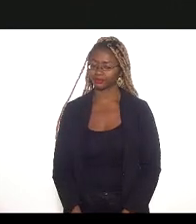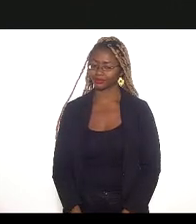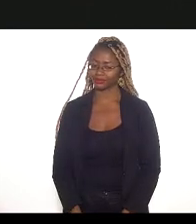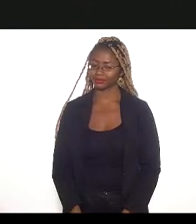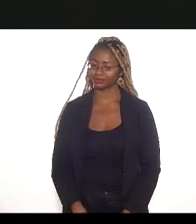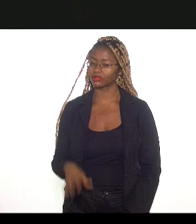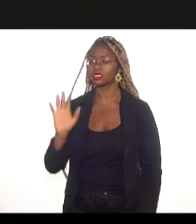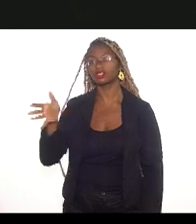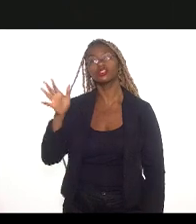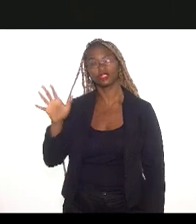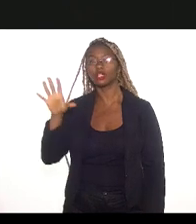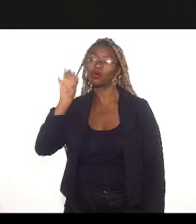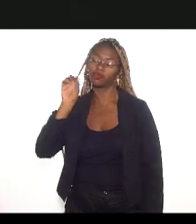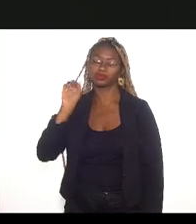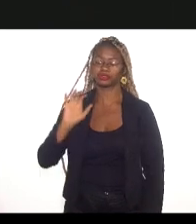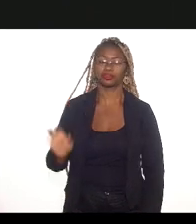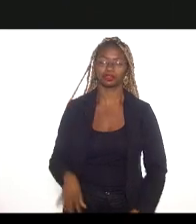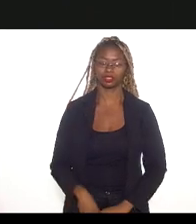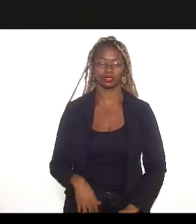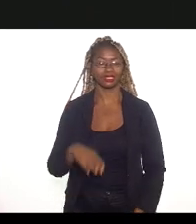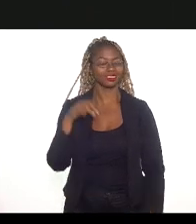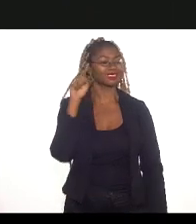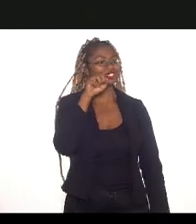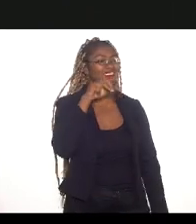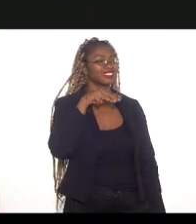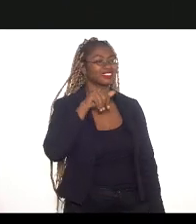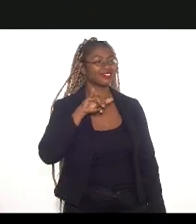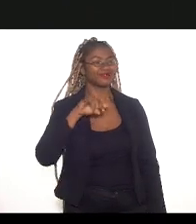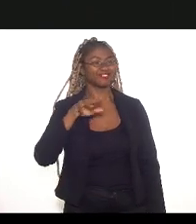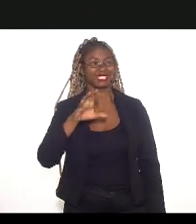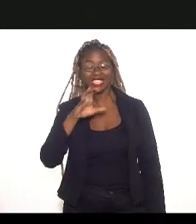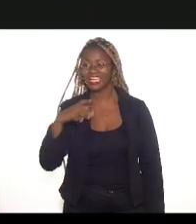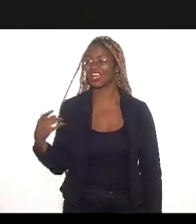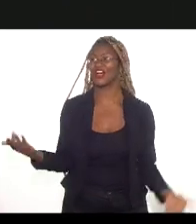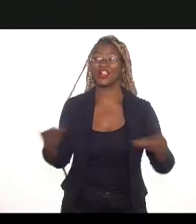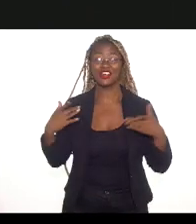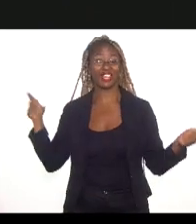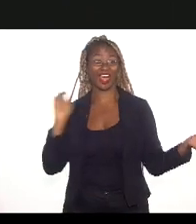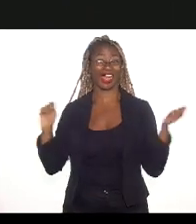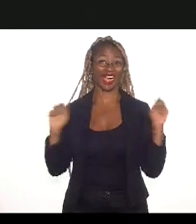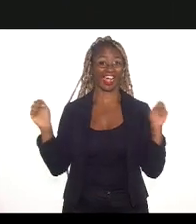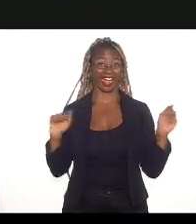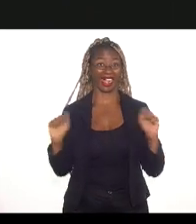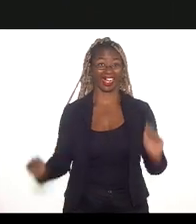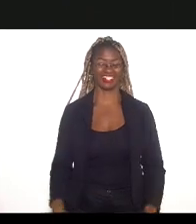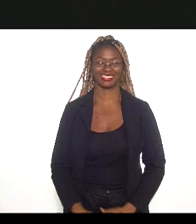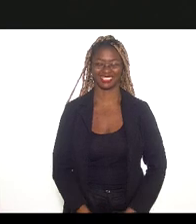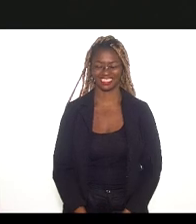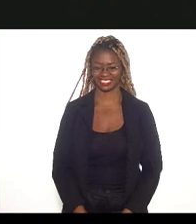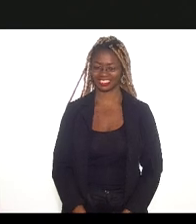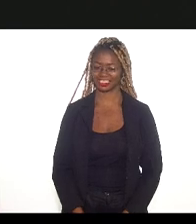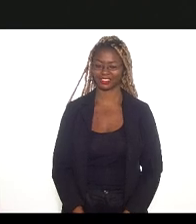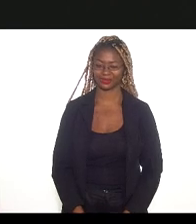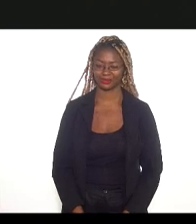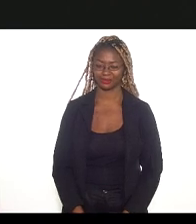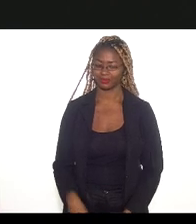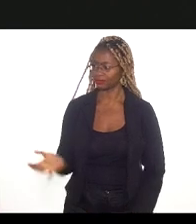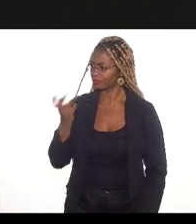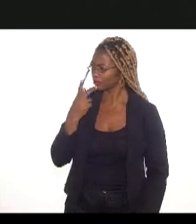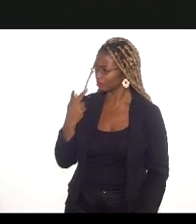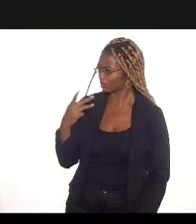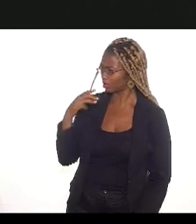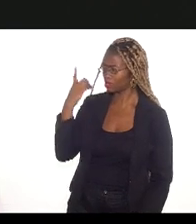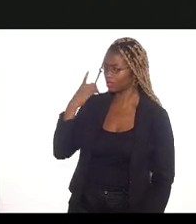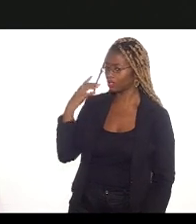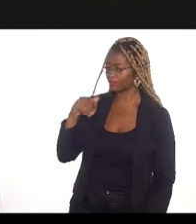Ele já estava no dia. Link hoje está com o motorzinho ligado. Falado, né, deputado Max?